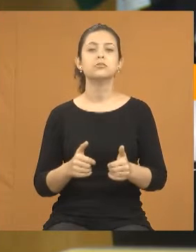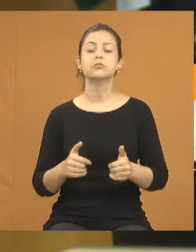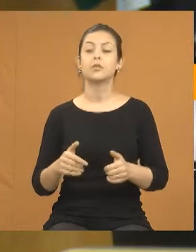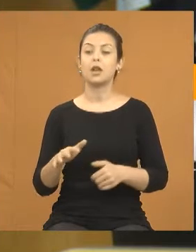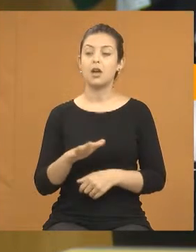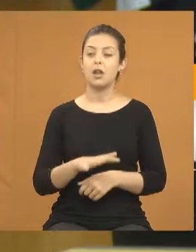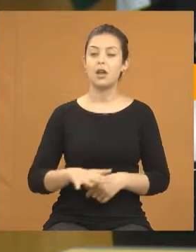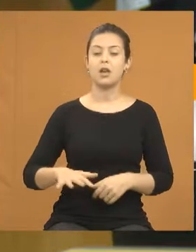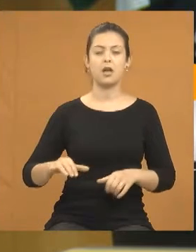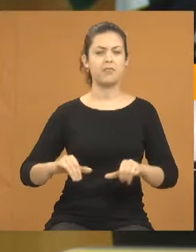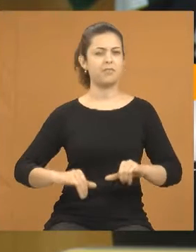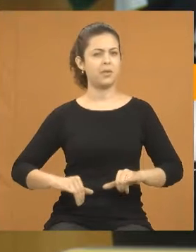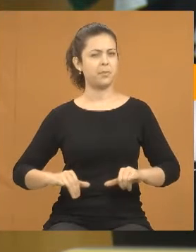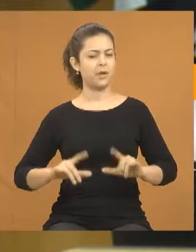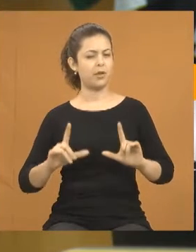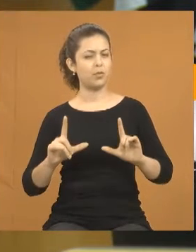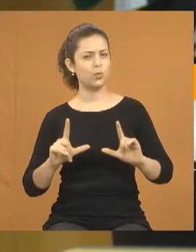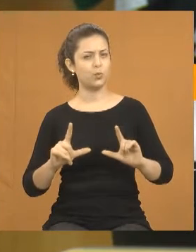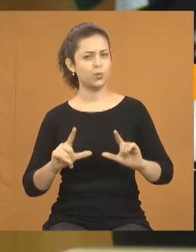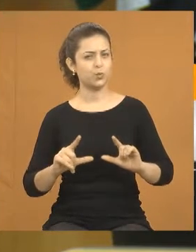que a população não sofra mais,